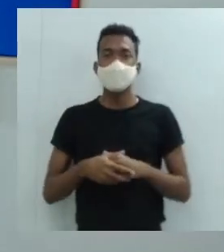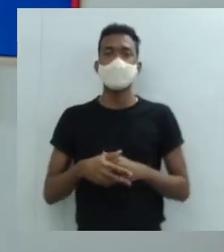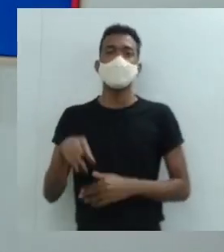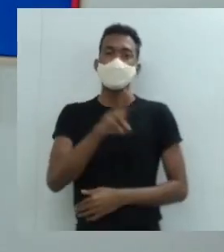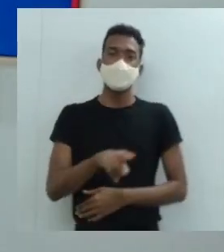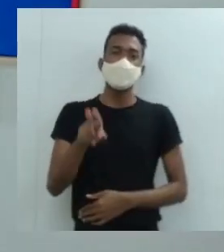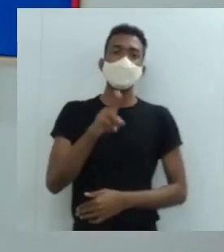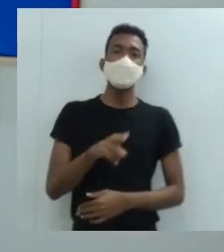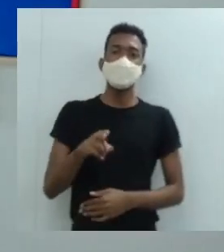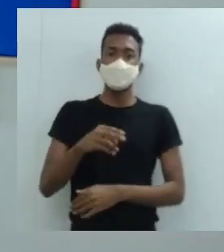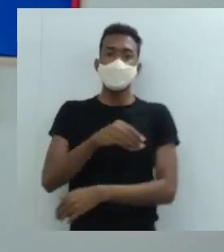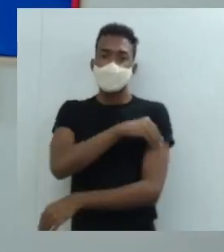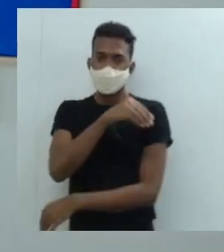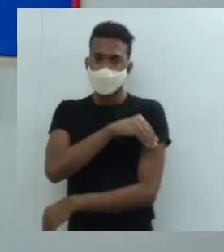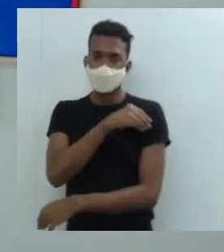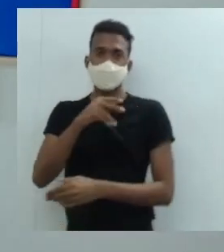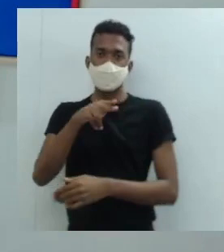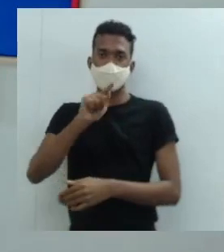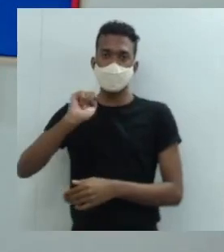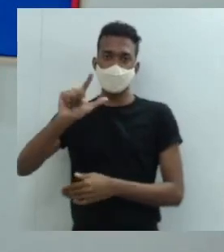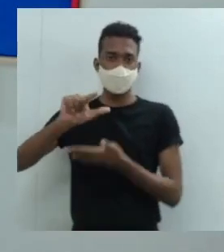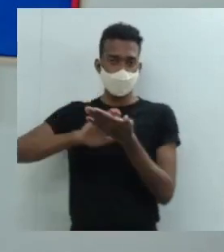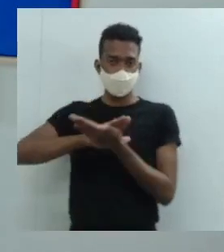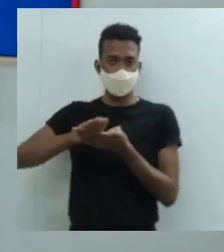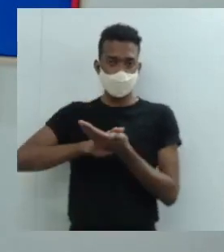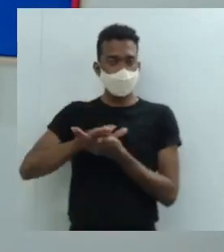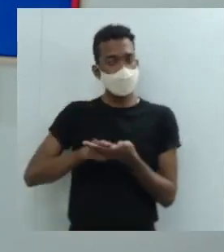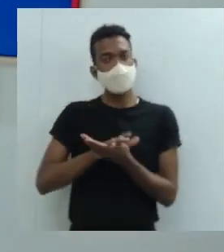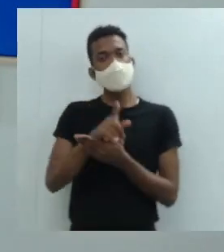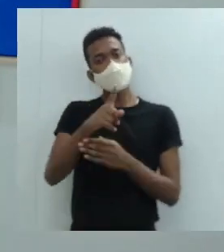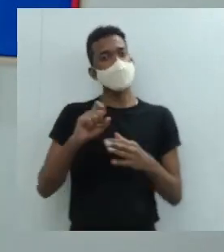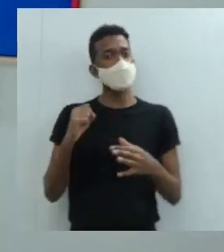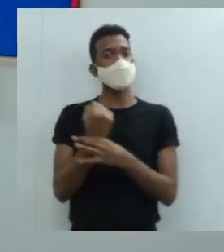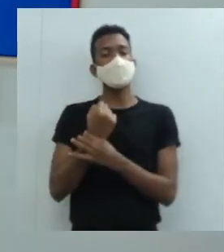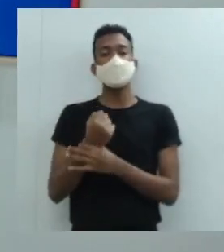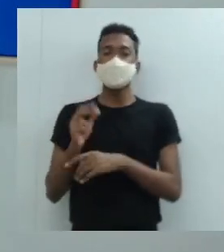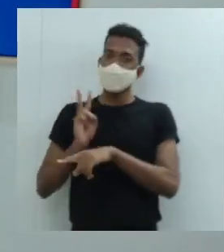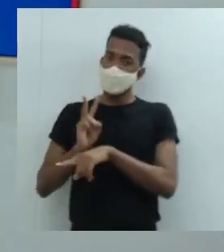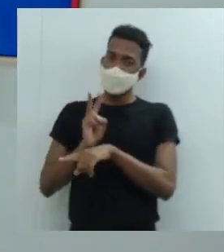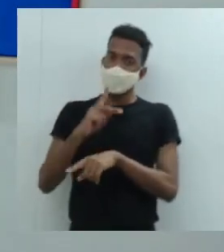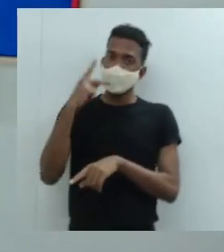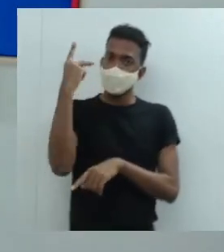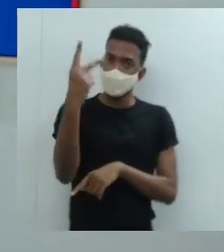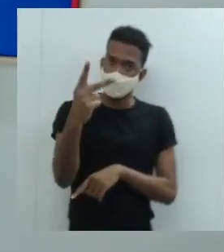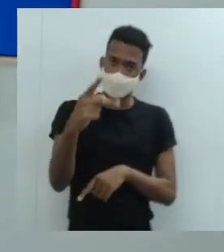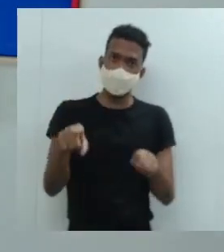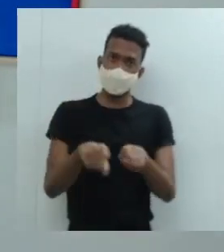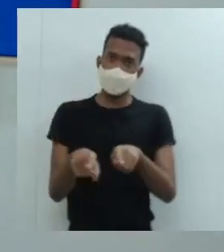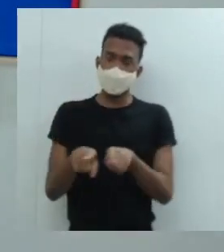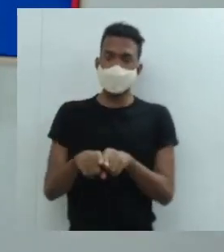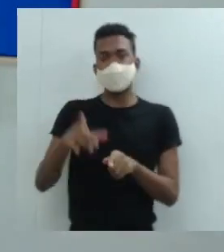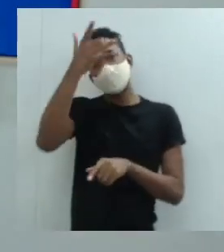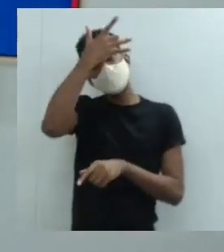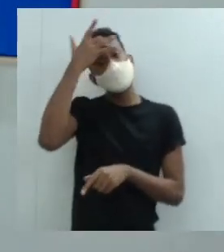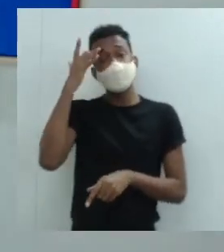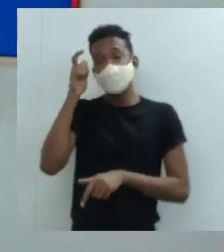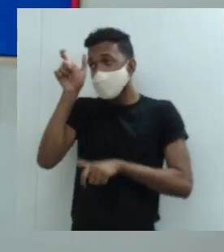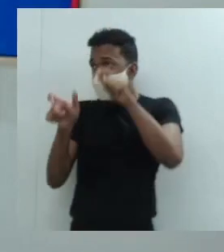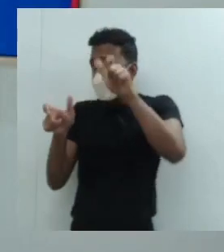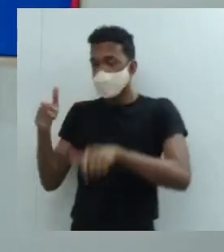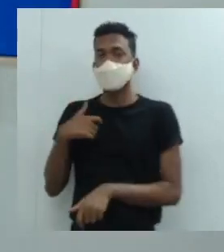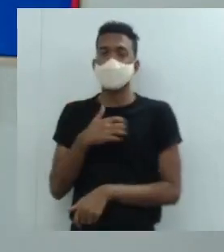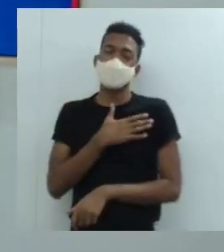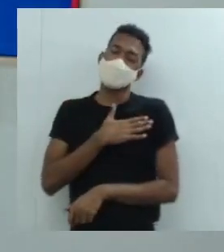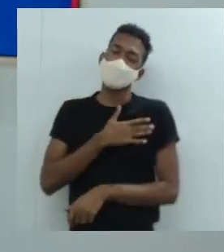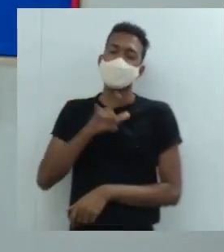álcool gel, é isso? E simplesmente garanta a proteção sua e de quem mais você ama,